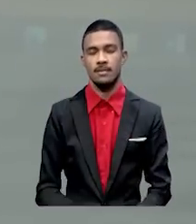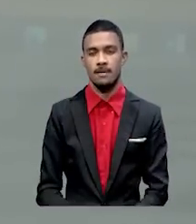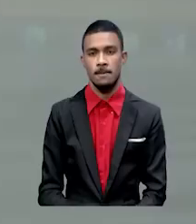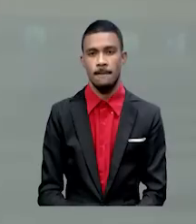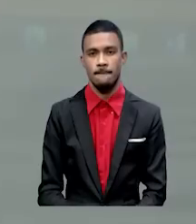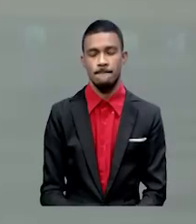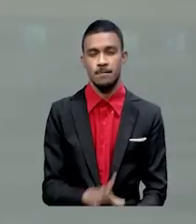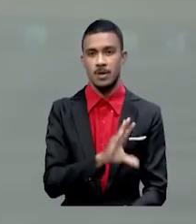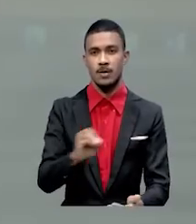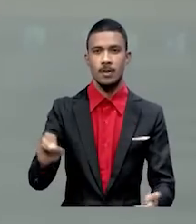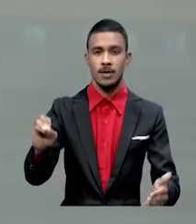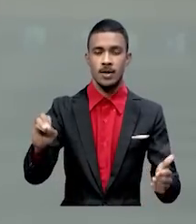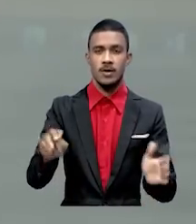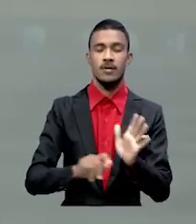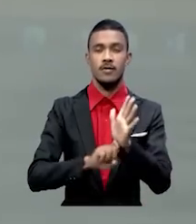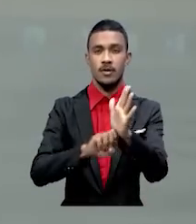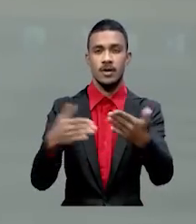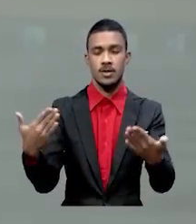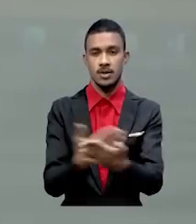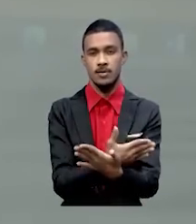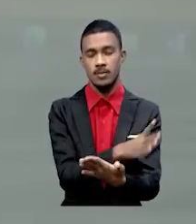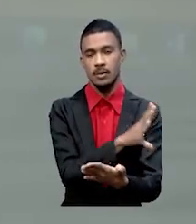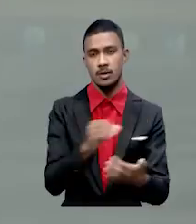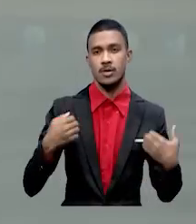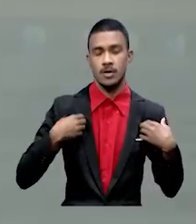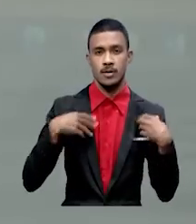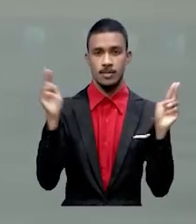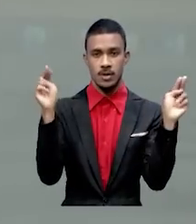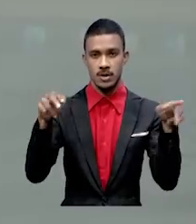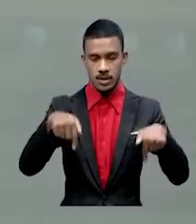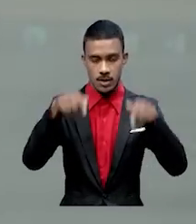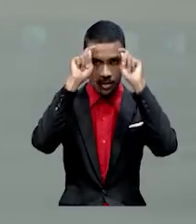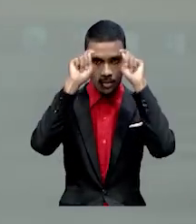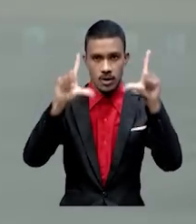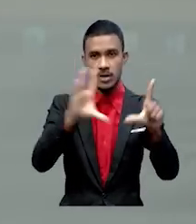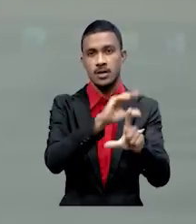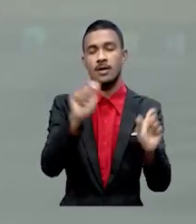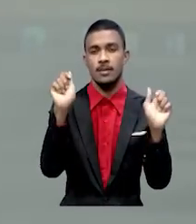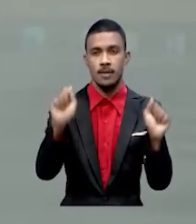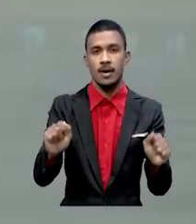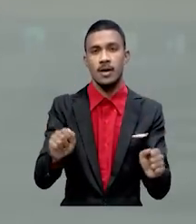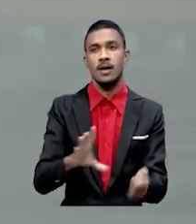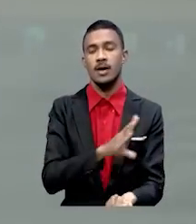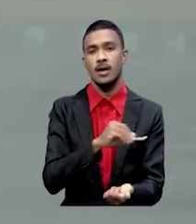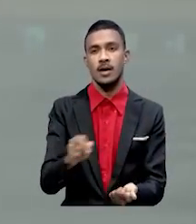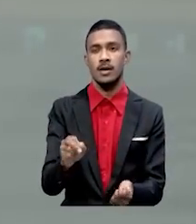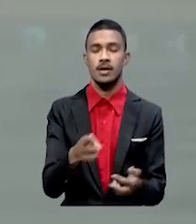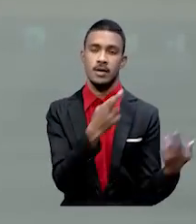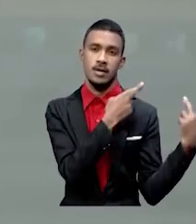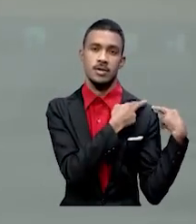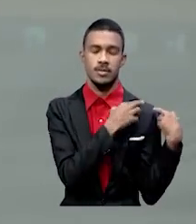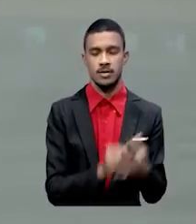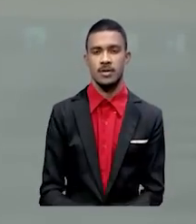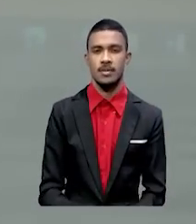bom exemplo do desenvolvimento que precisamos em Timor-Leste pode ser testemunhado em Darwin.